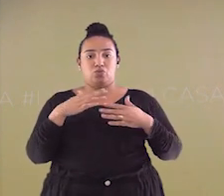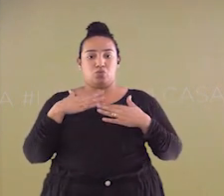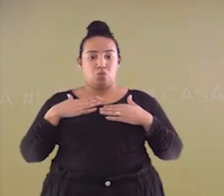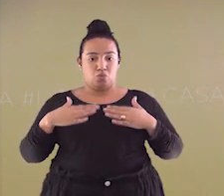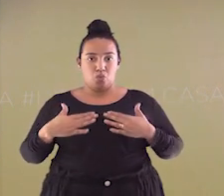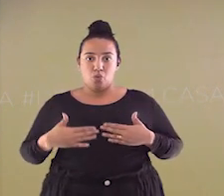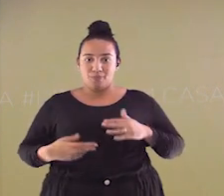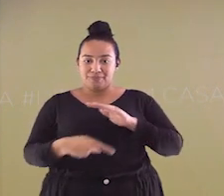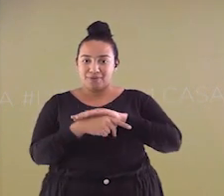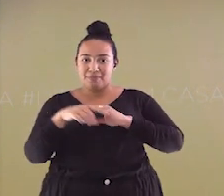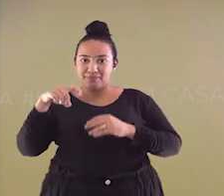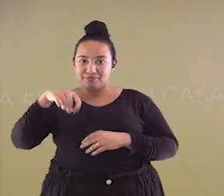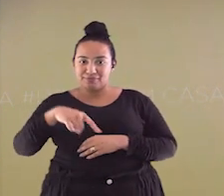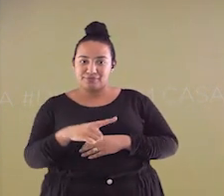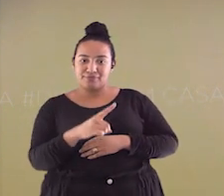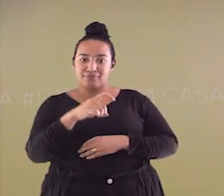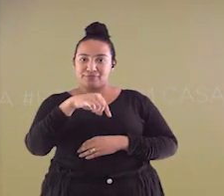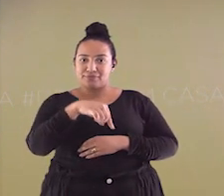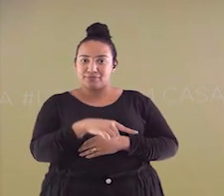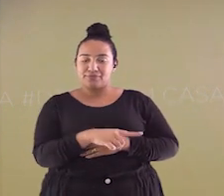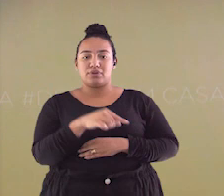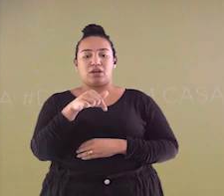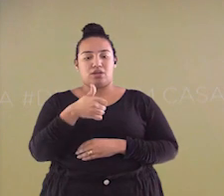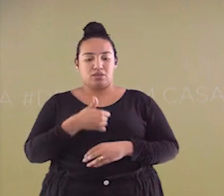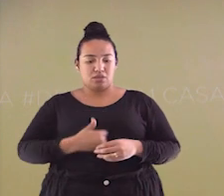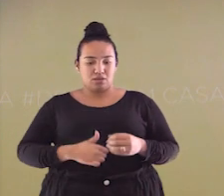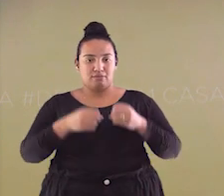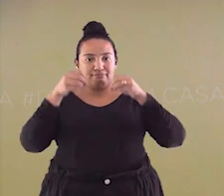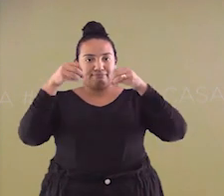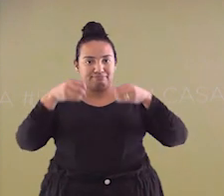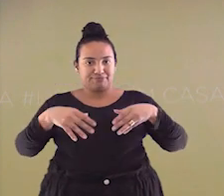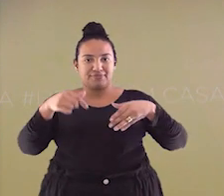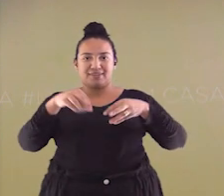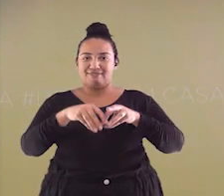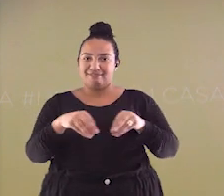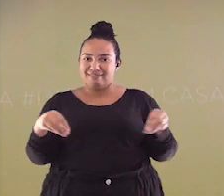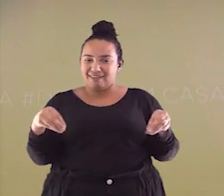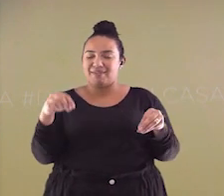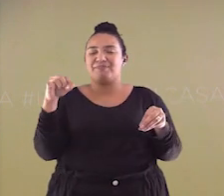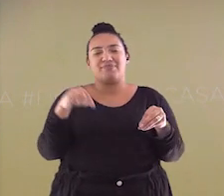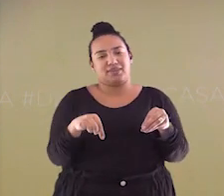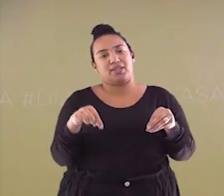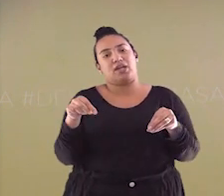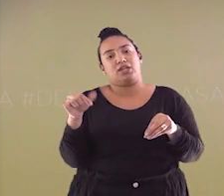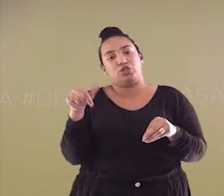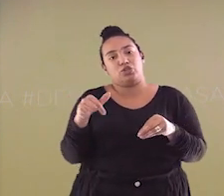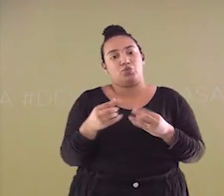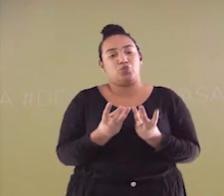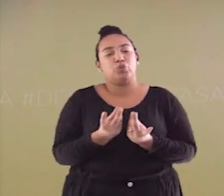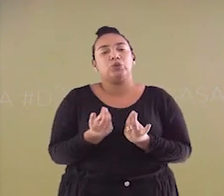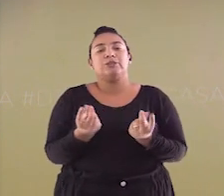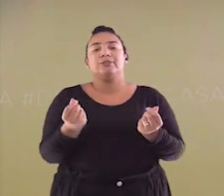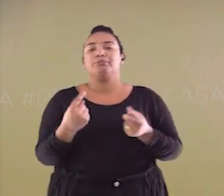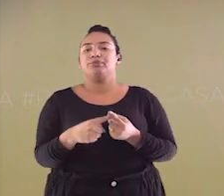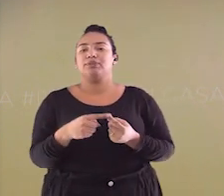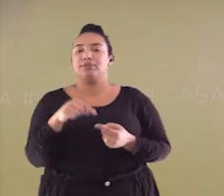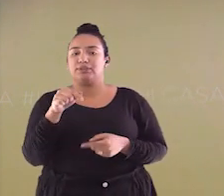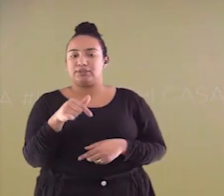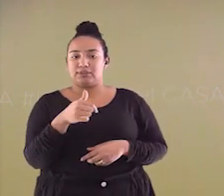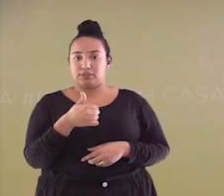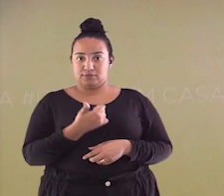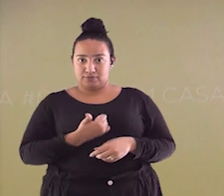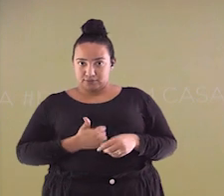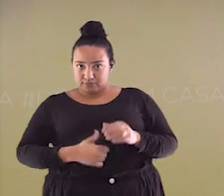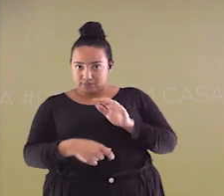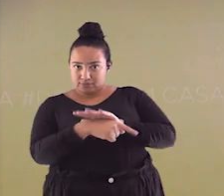todo o seu corpo e são eliminados por meio das fezes, deixando o solo assim mais rico, pois as fezes